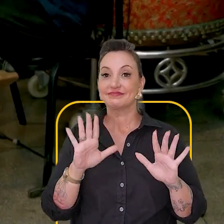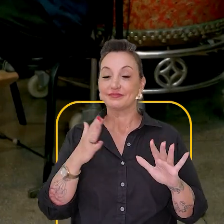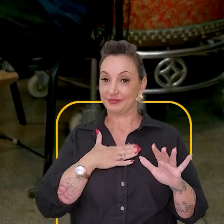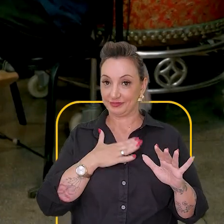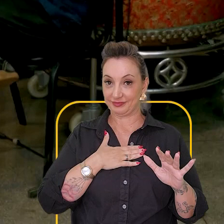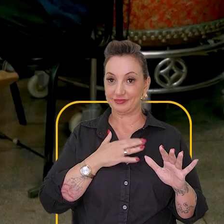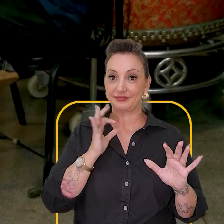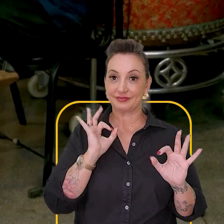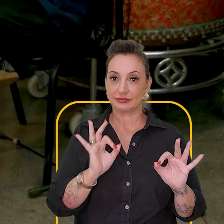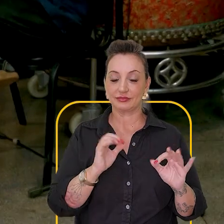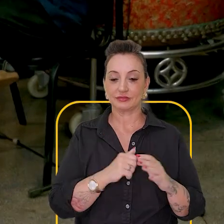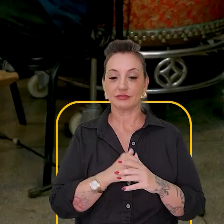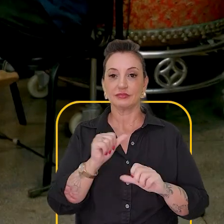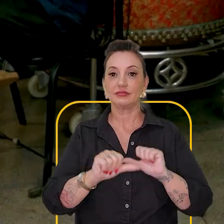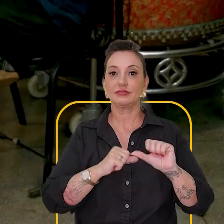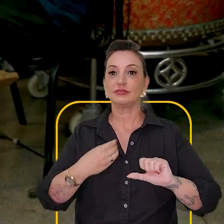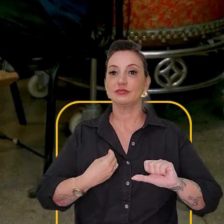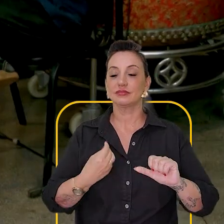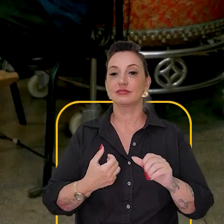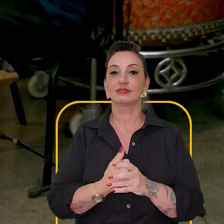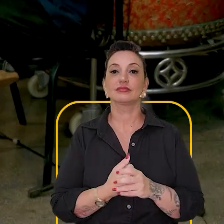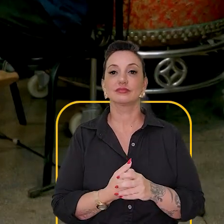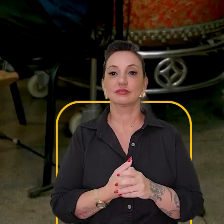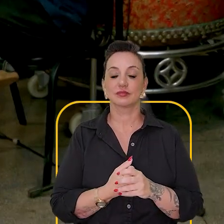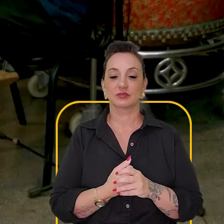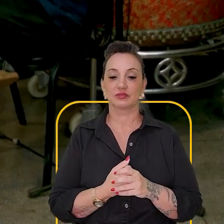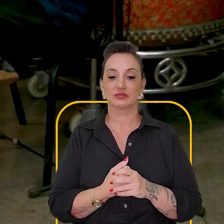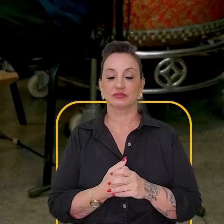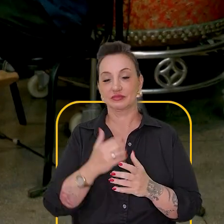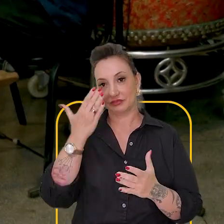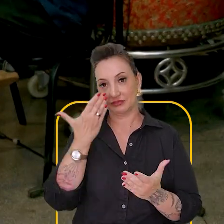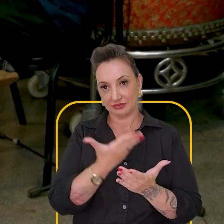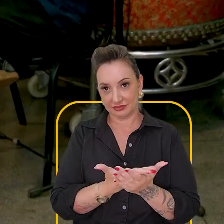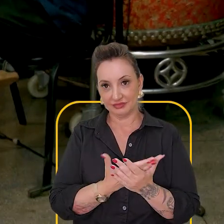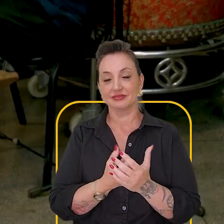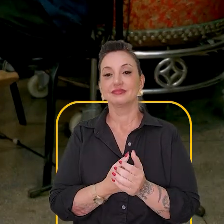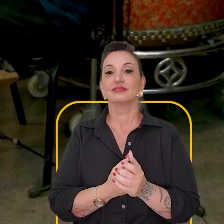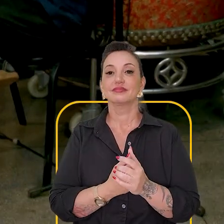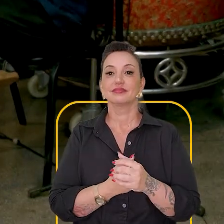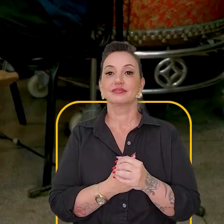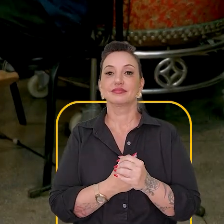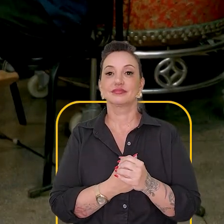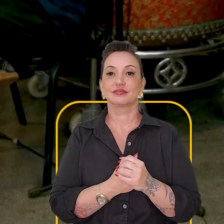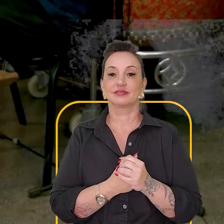mas para mim realmente modificou a minha vida em termos de confiança